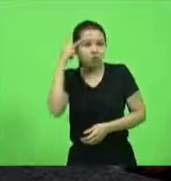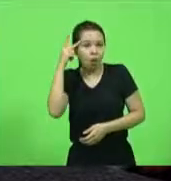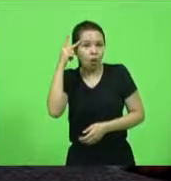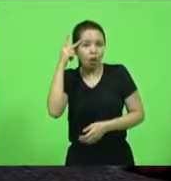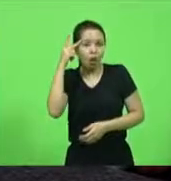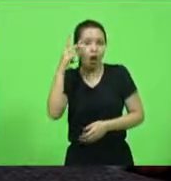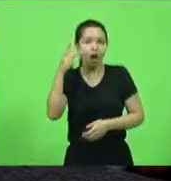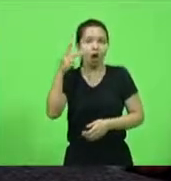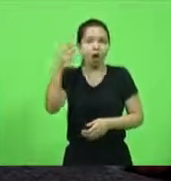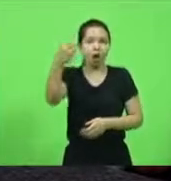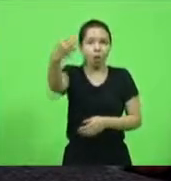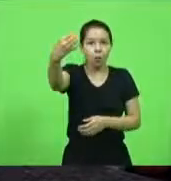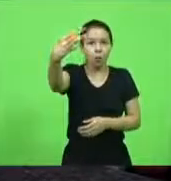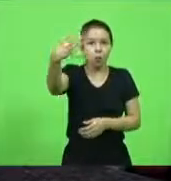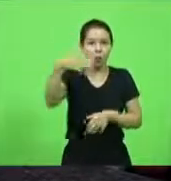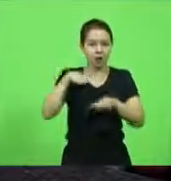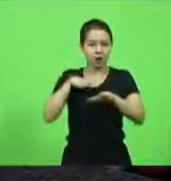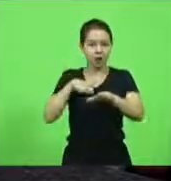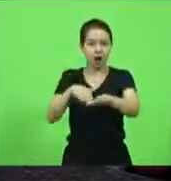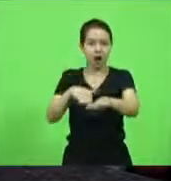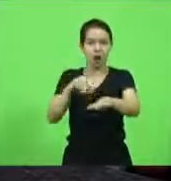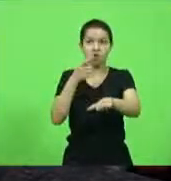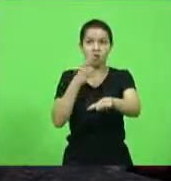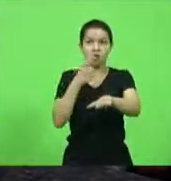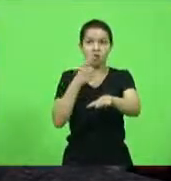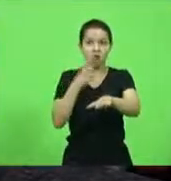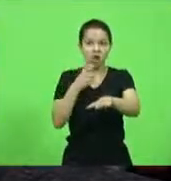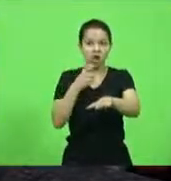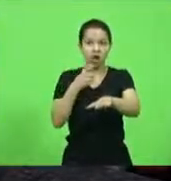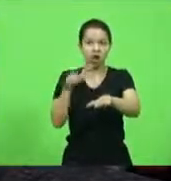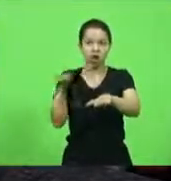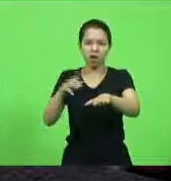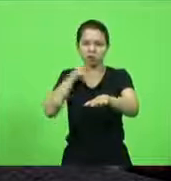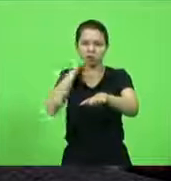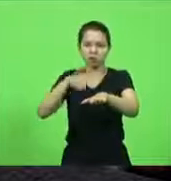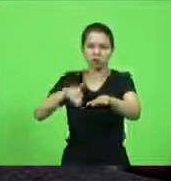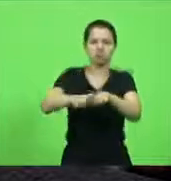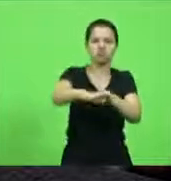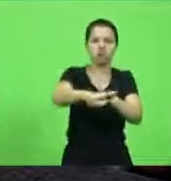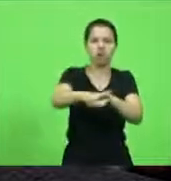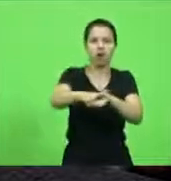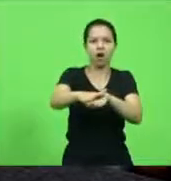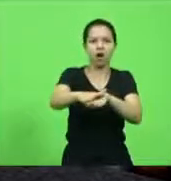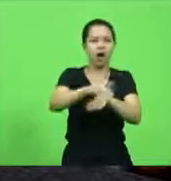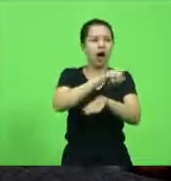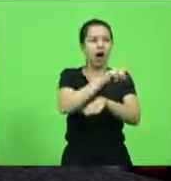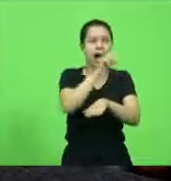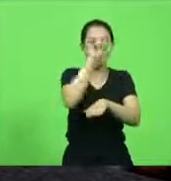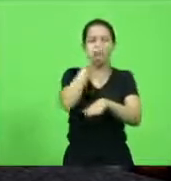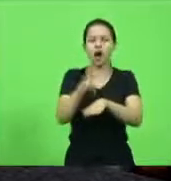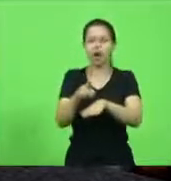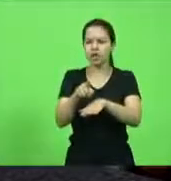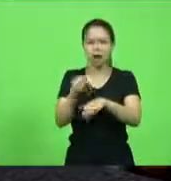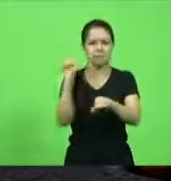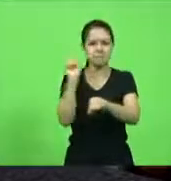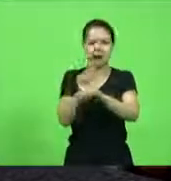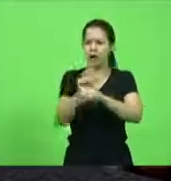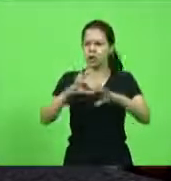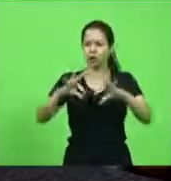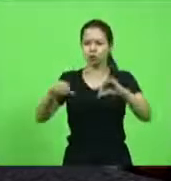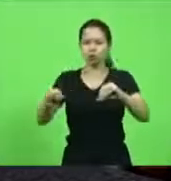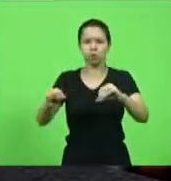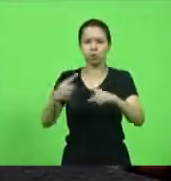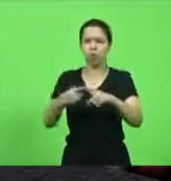trânsito, Aí se determina que pare-se todo o trânsito da cidade porque um furou. Não, vai